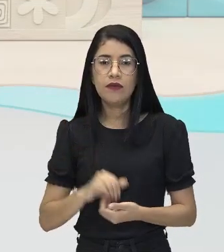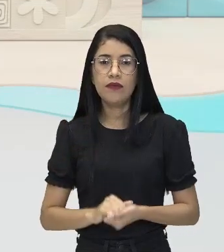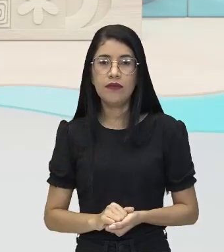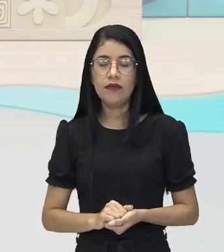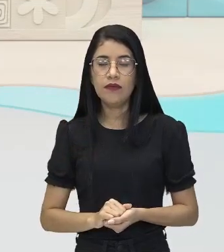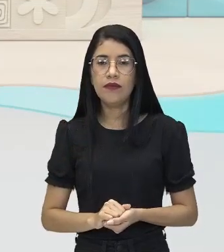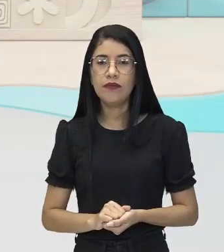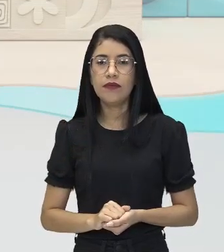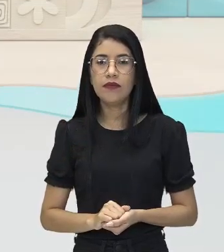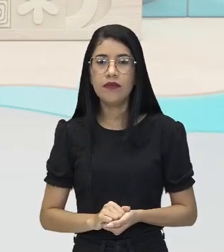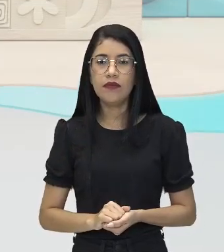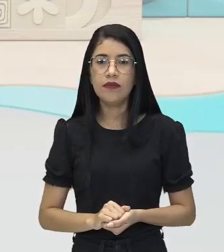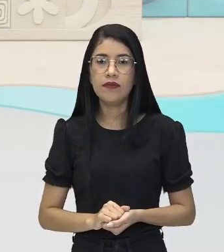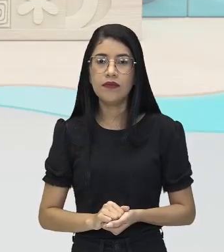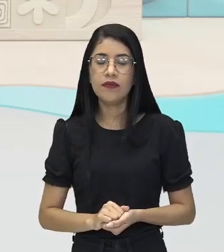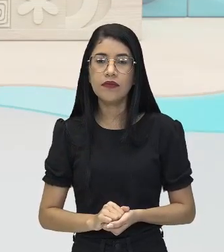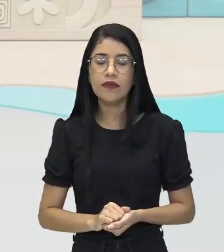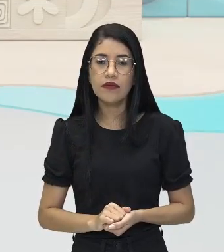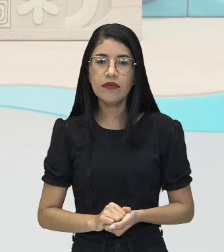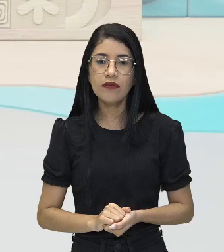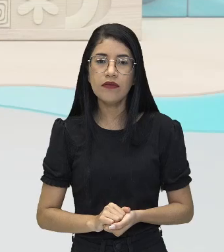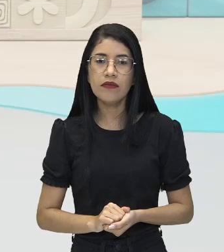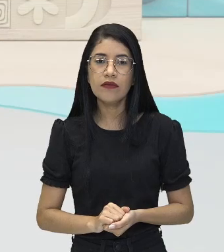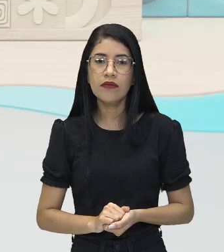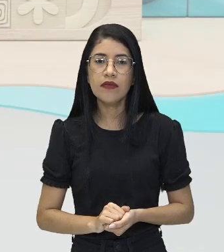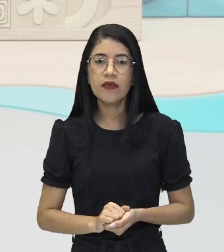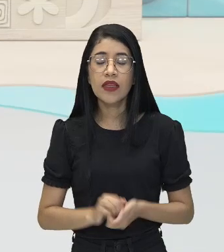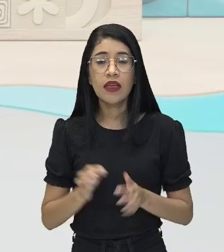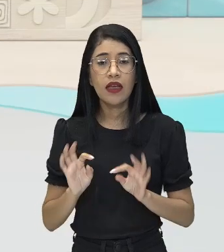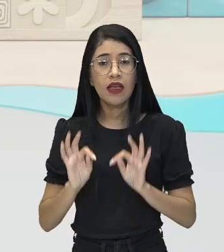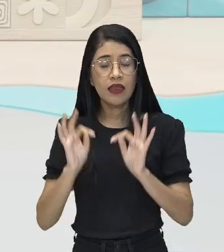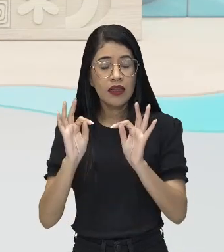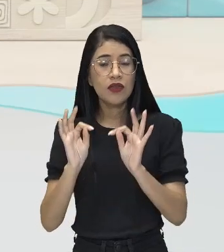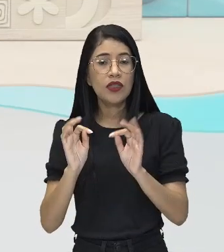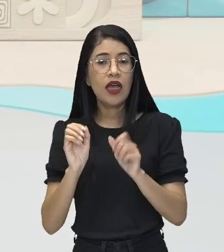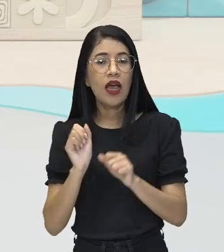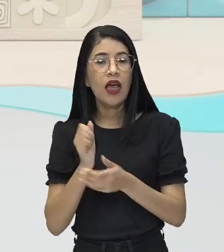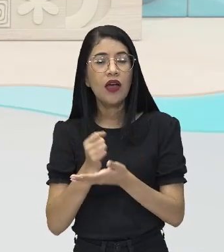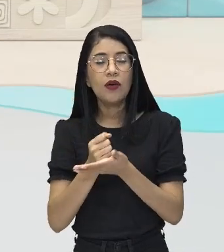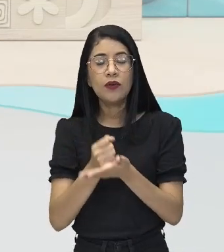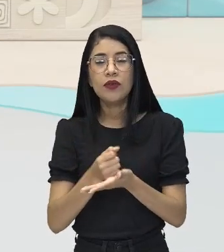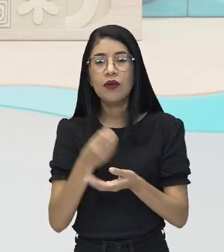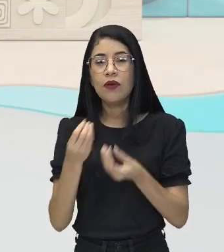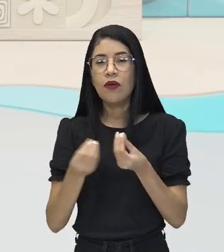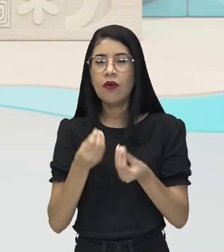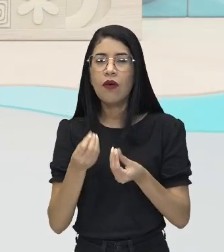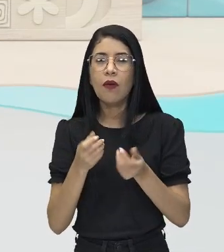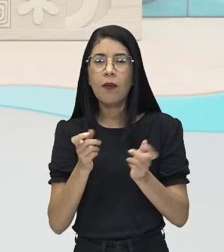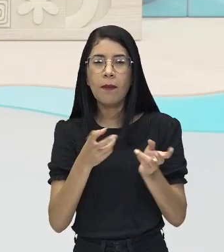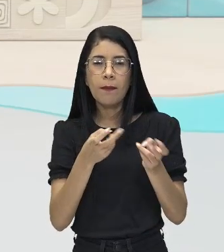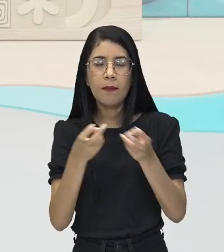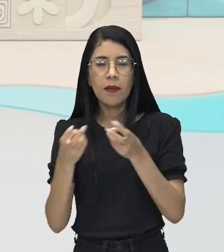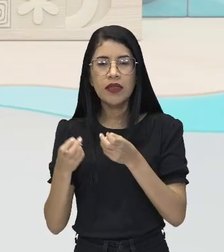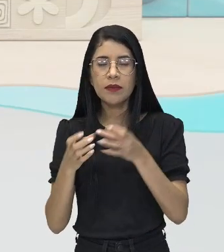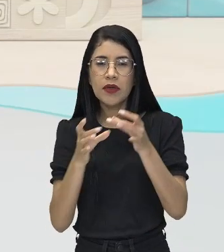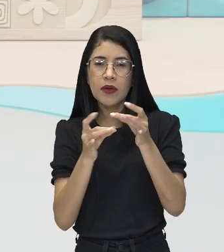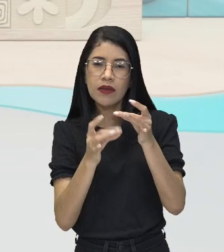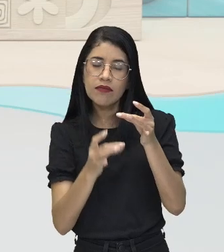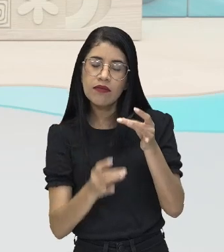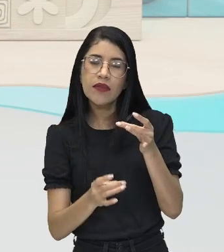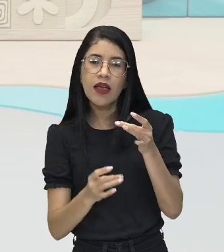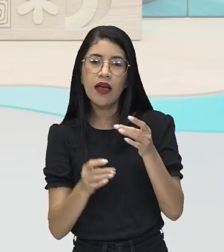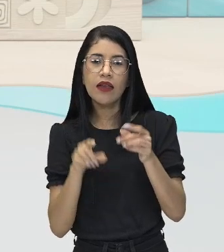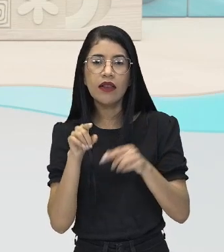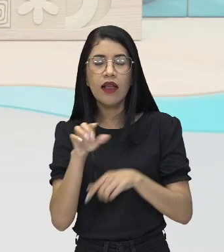uma imagem de corte e que a tecnologia nos proporciona ter esse contato com o Coliseu. Como nós